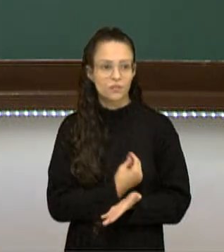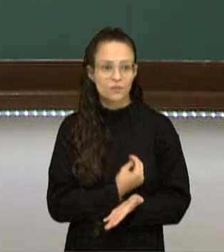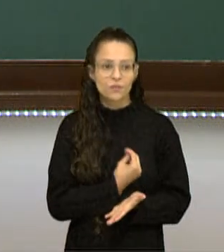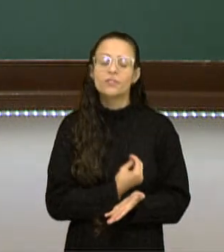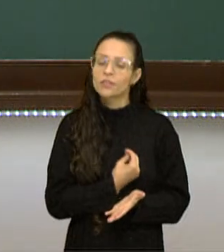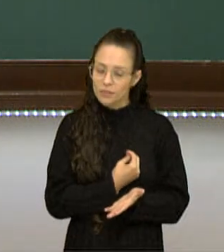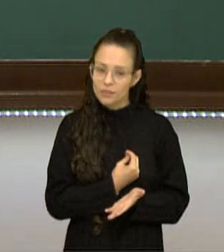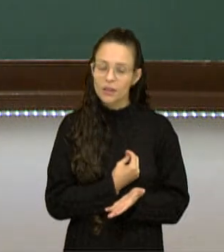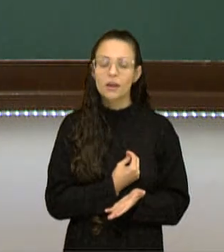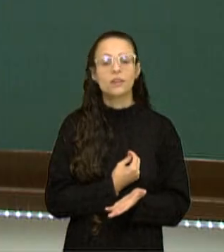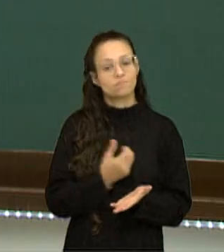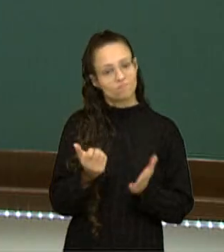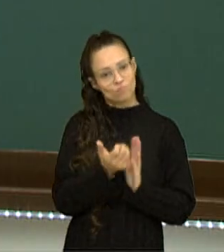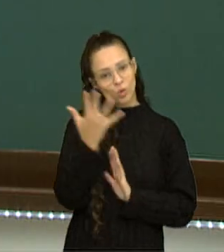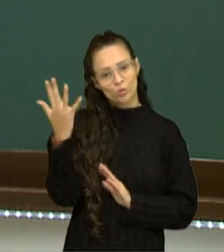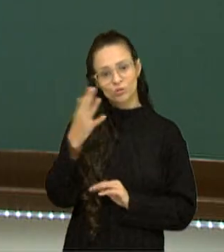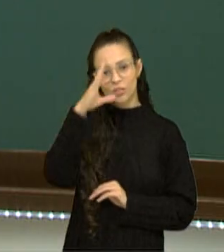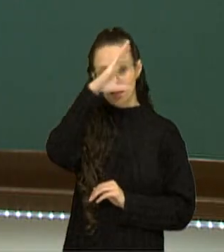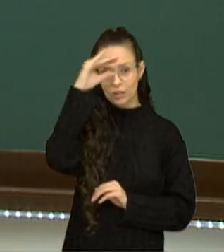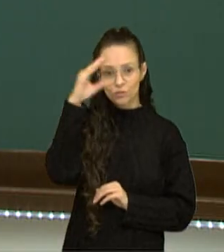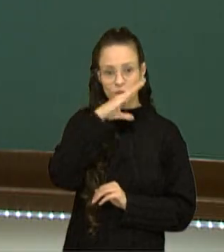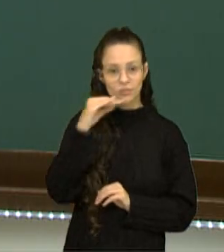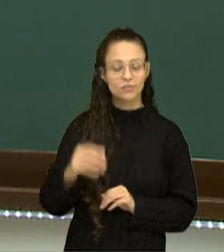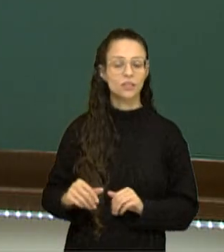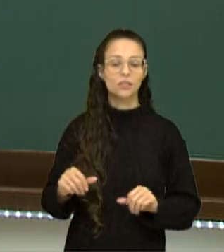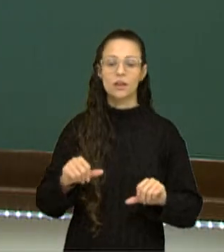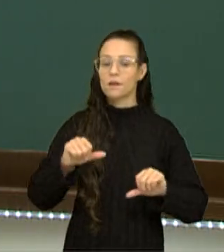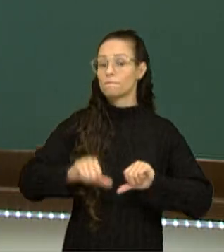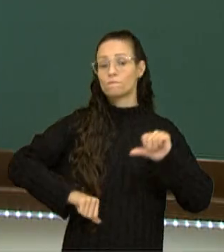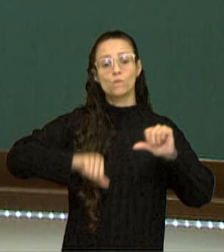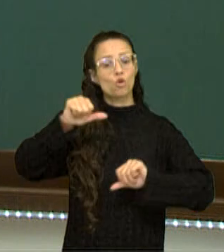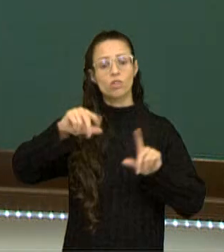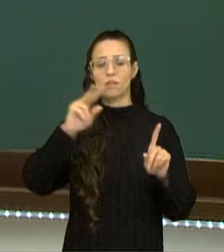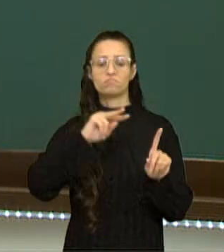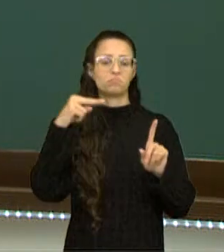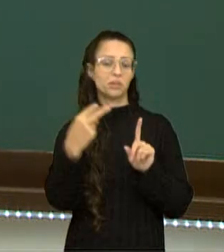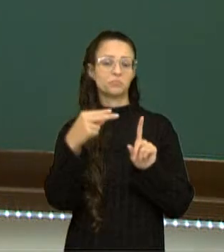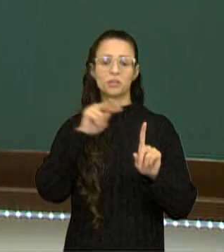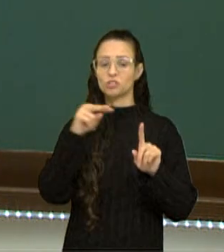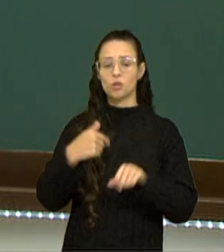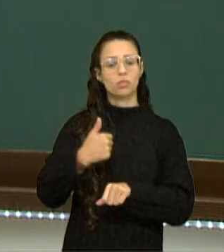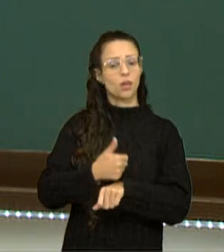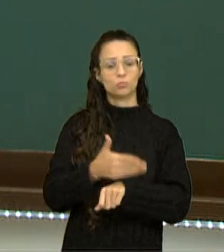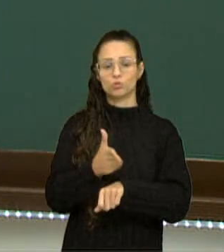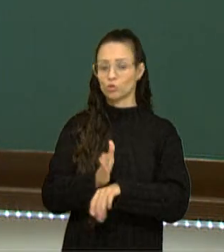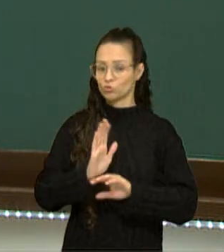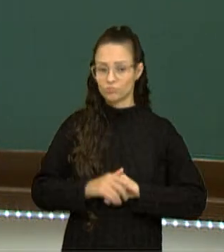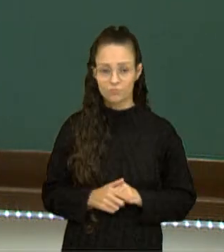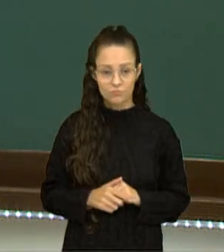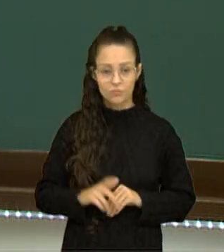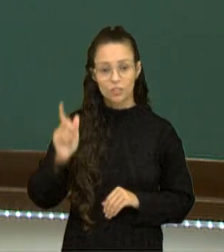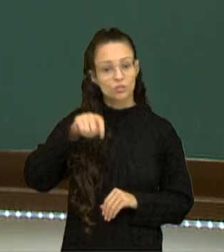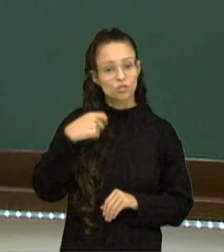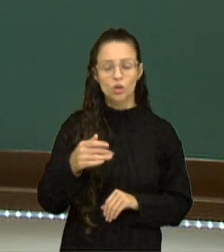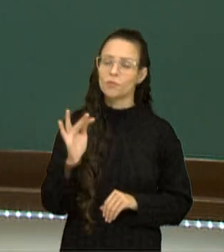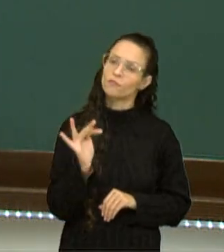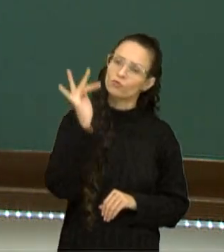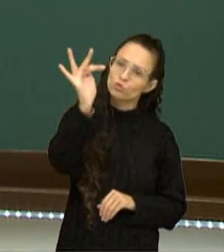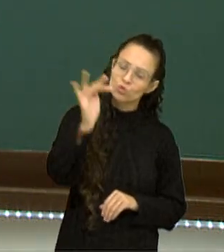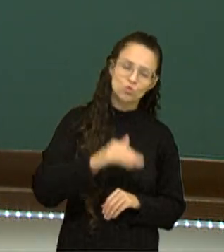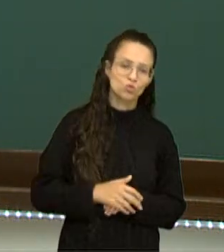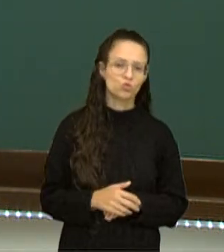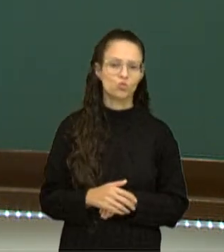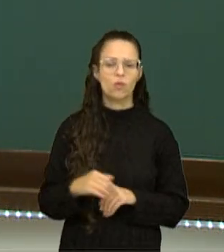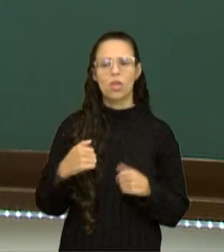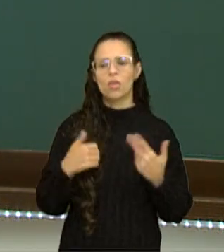adolescência, muitos adolescentes ficam mudando as suas perspectivas o tempo todo, né? Com relação ao seu futuro, ao